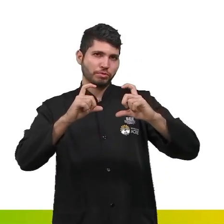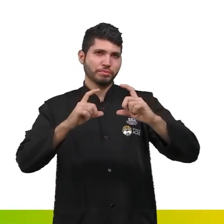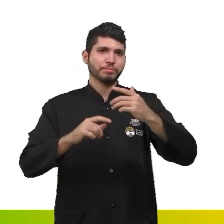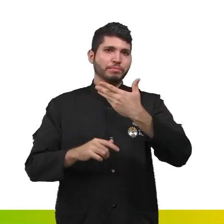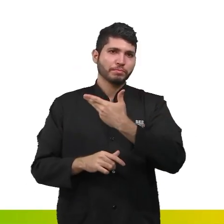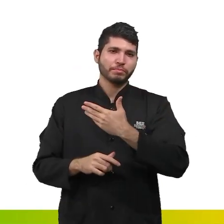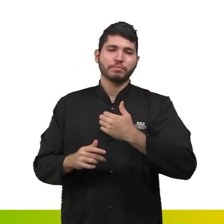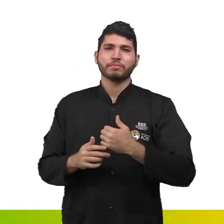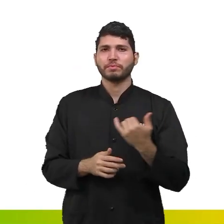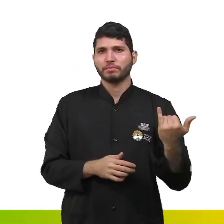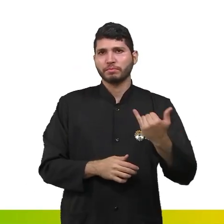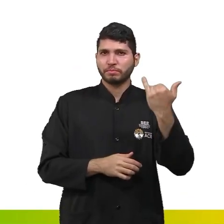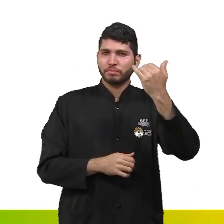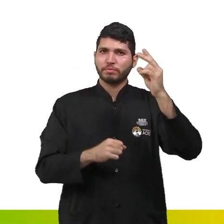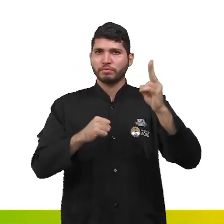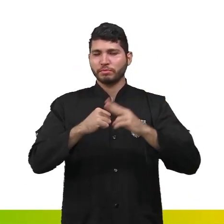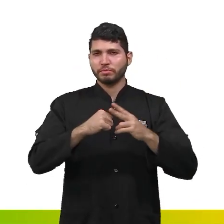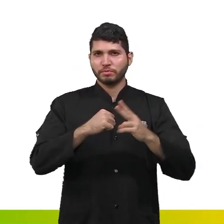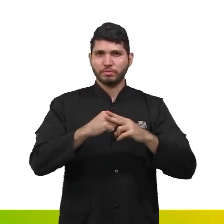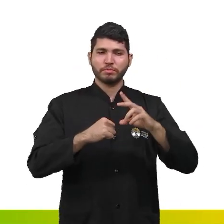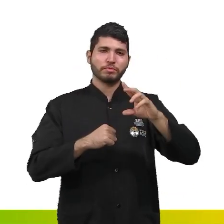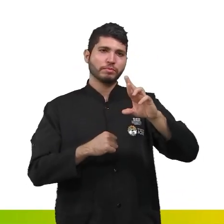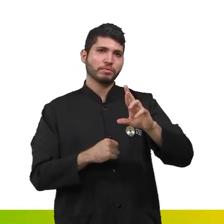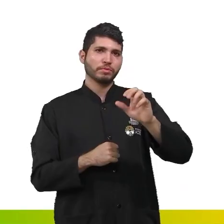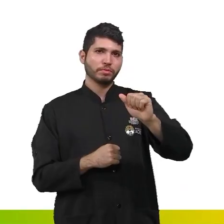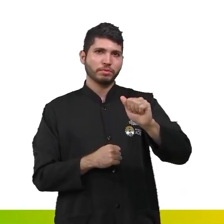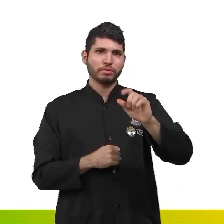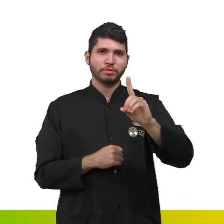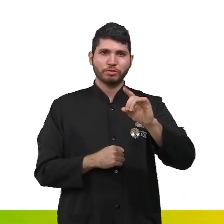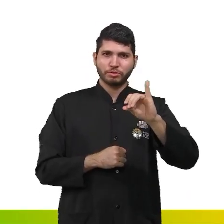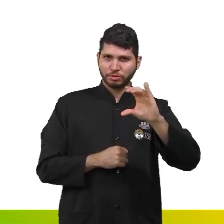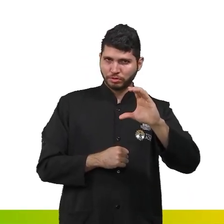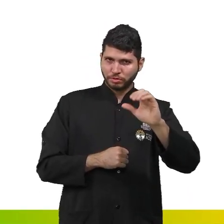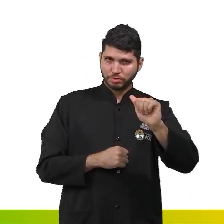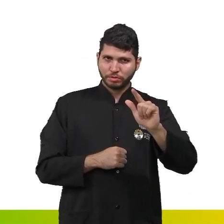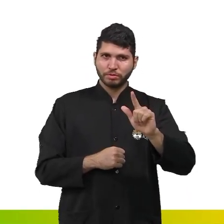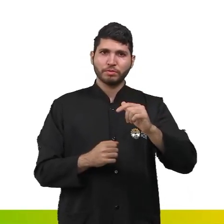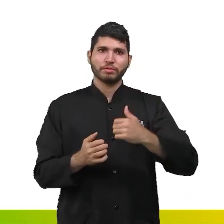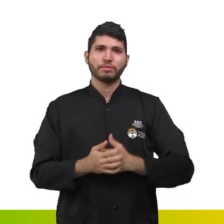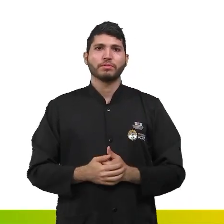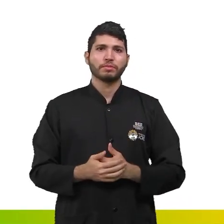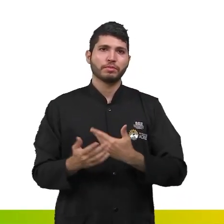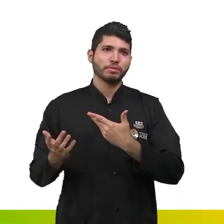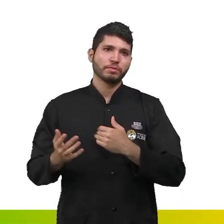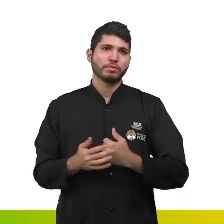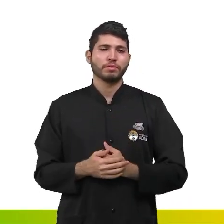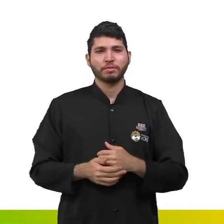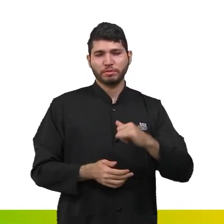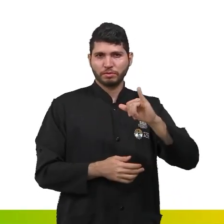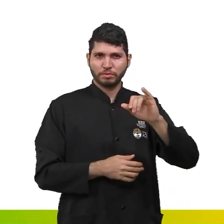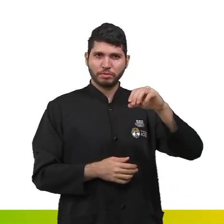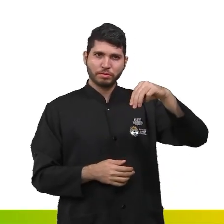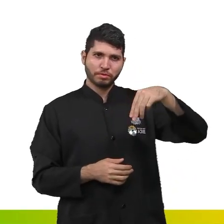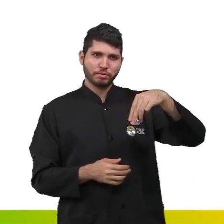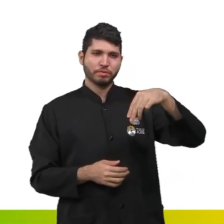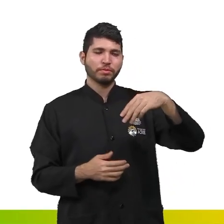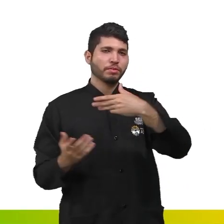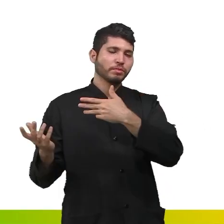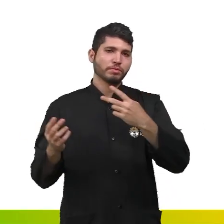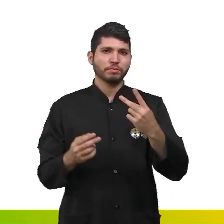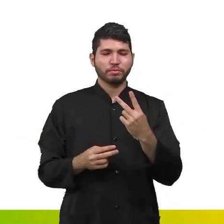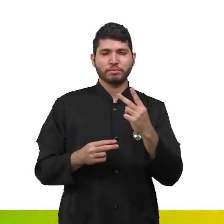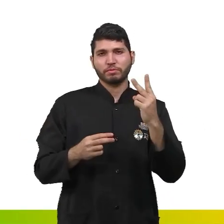principais verbos radical. Aí também fazendo um comparativo entre o imperfeito e o indefinido, porque os dois verbos são do